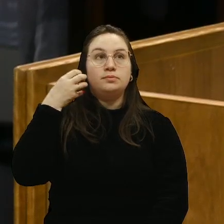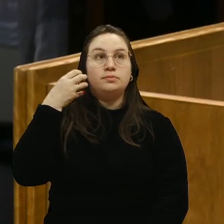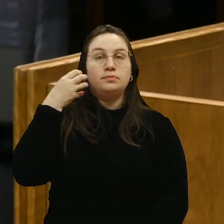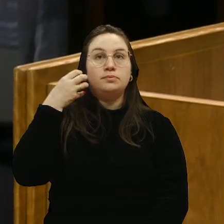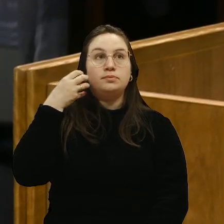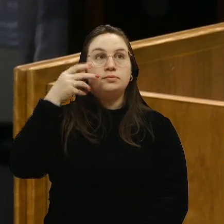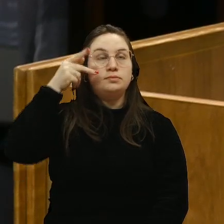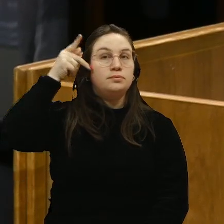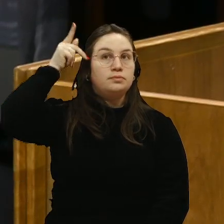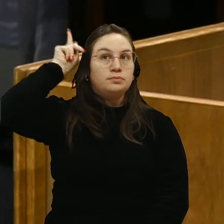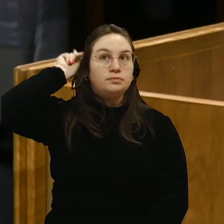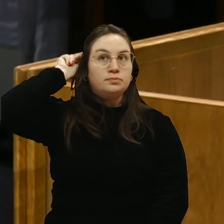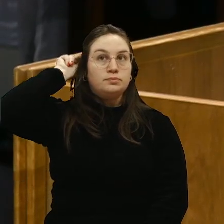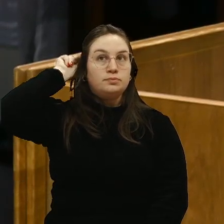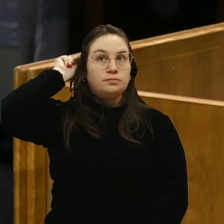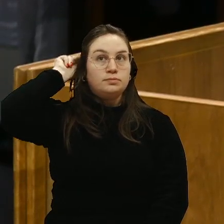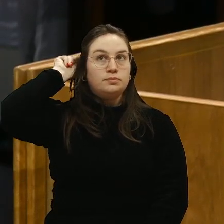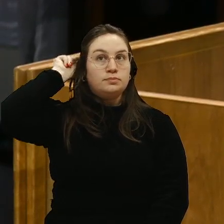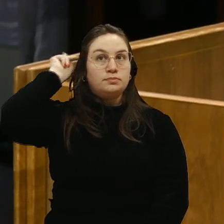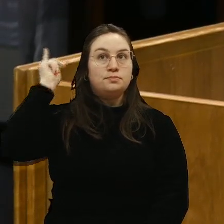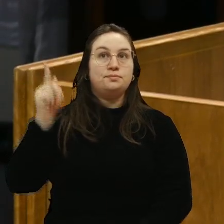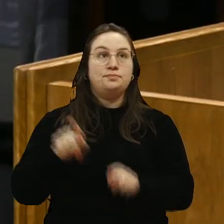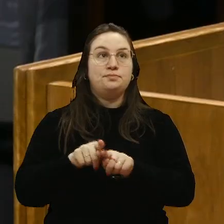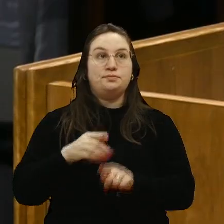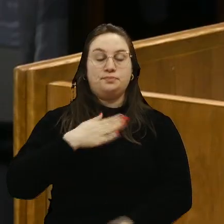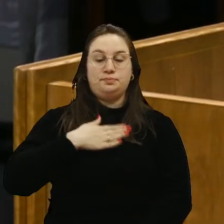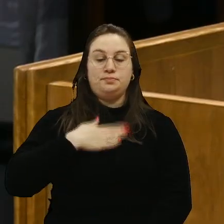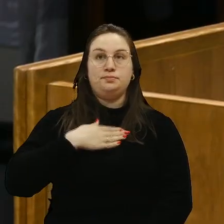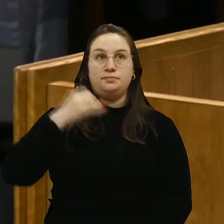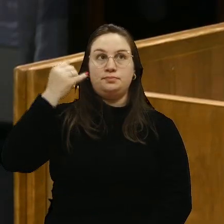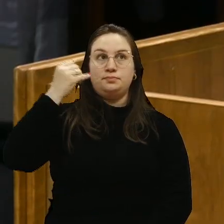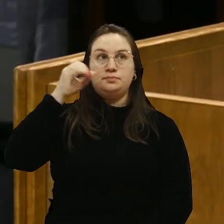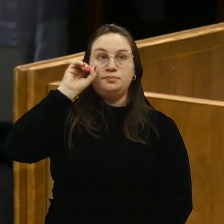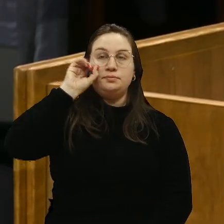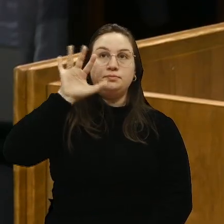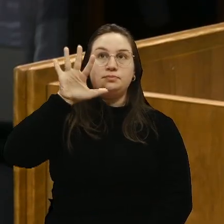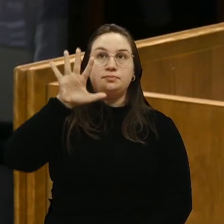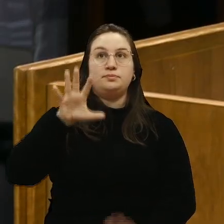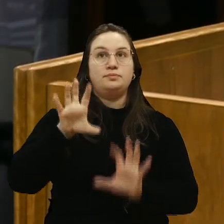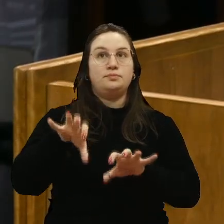Iago Morandi, membro, e também este vereador Elisandro Fiuza. Era